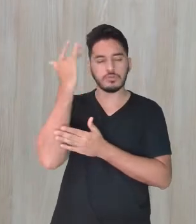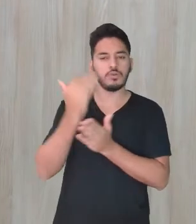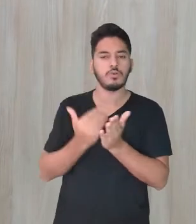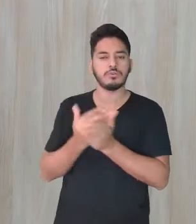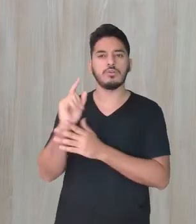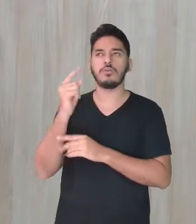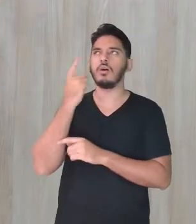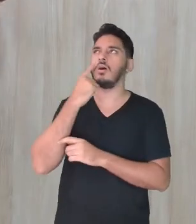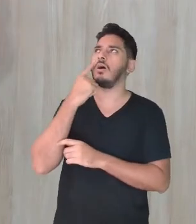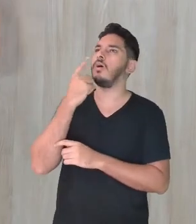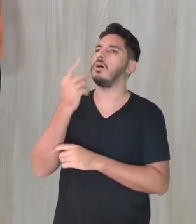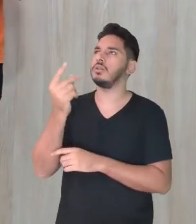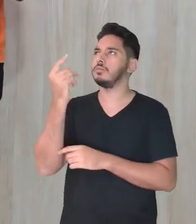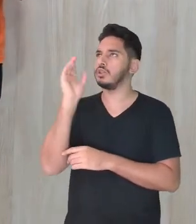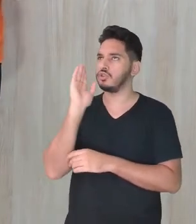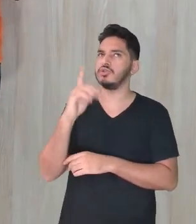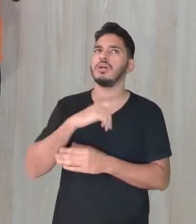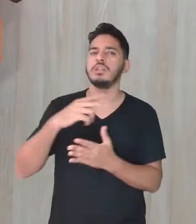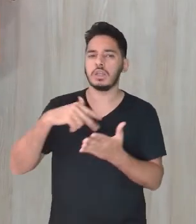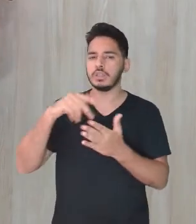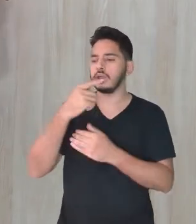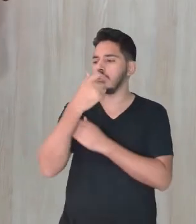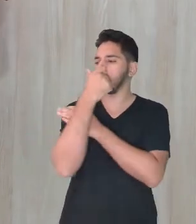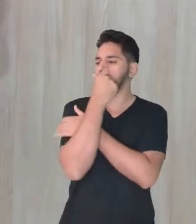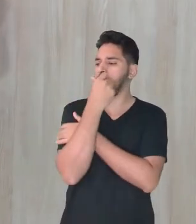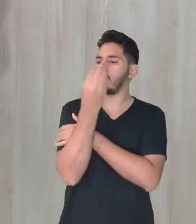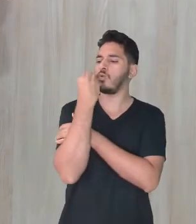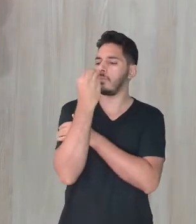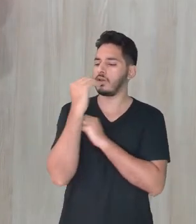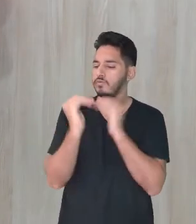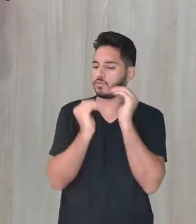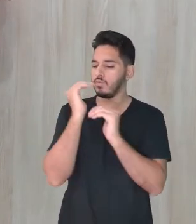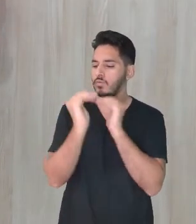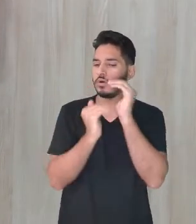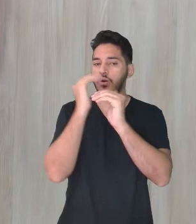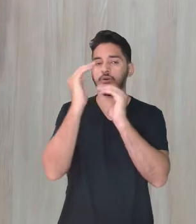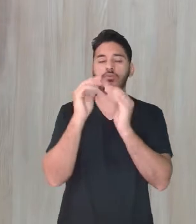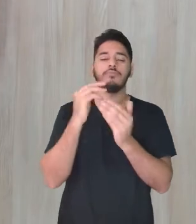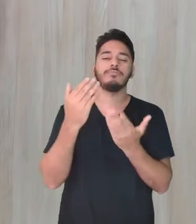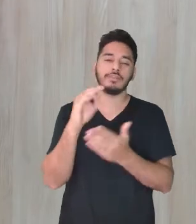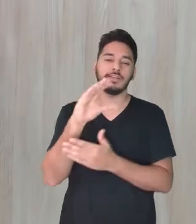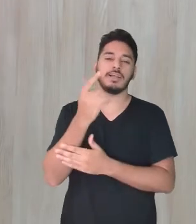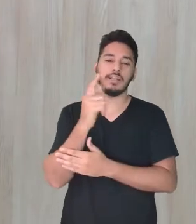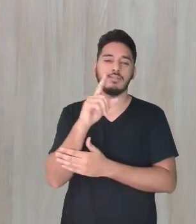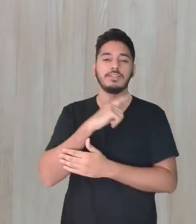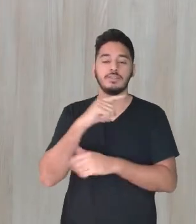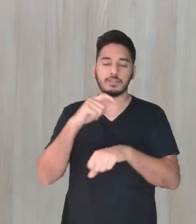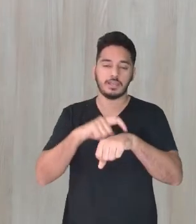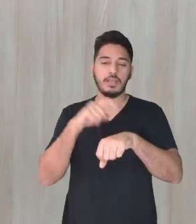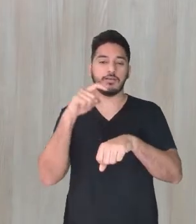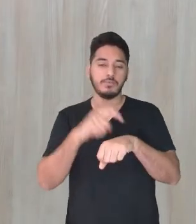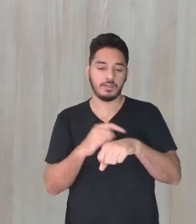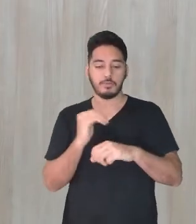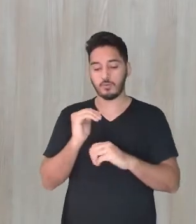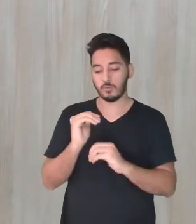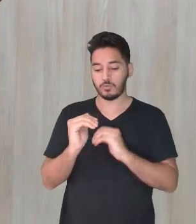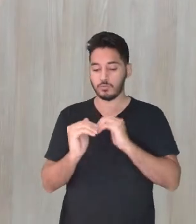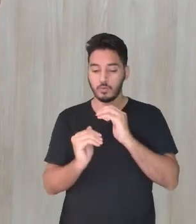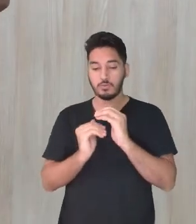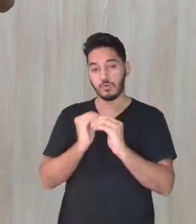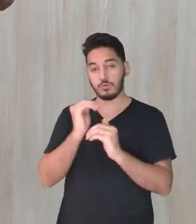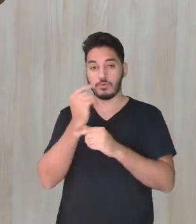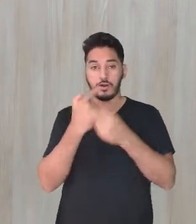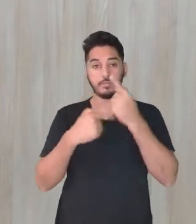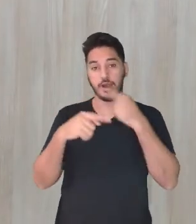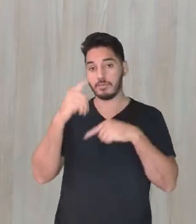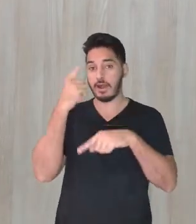começaram a dizer, ó, não, então nessa época já existia. E aí como é que foi evoluindo? Lógico, e aí vai passando o tempo e a gente vai tendo aí as melhorias,